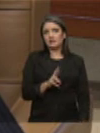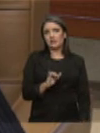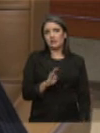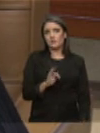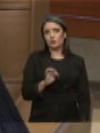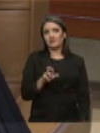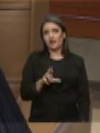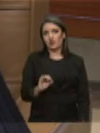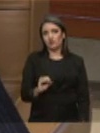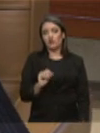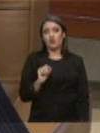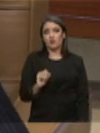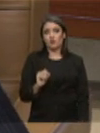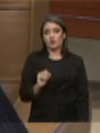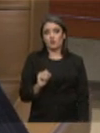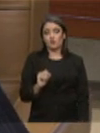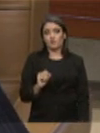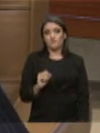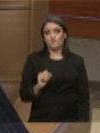continuidade